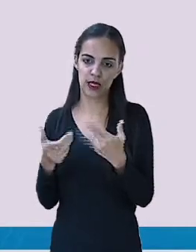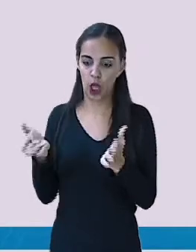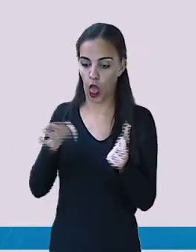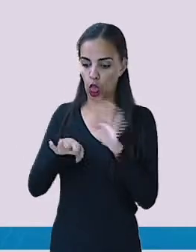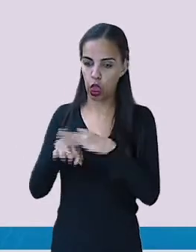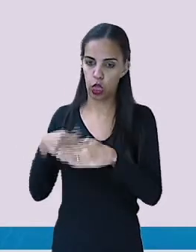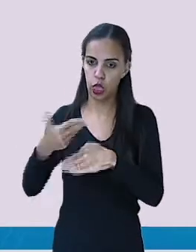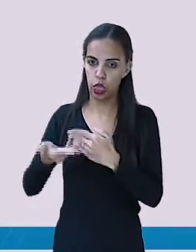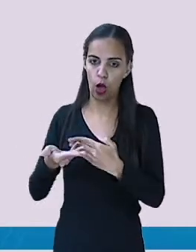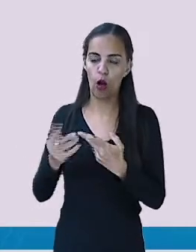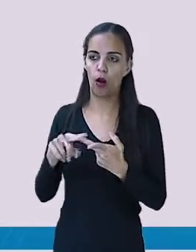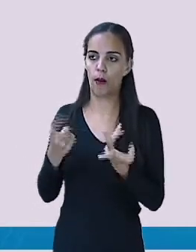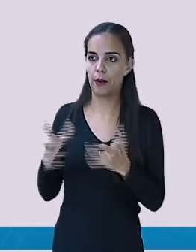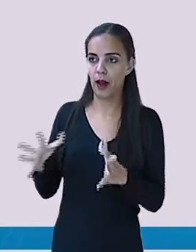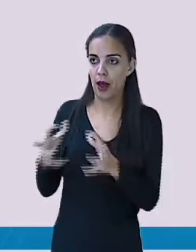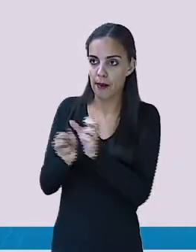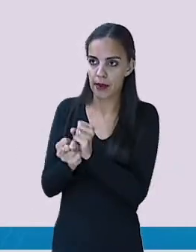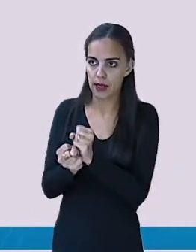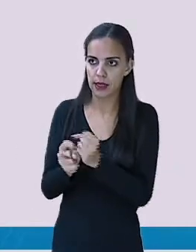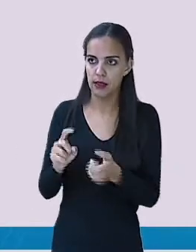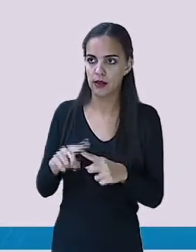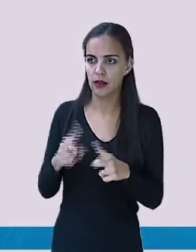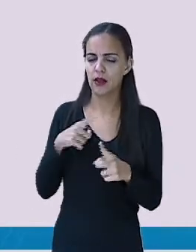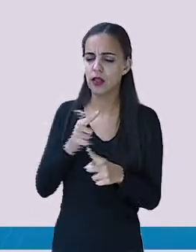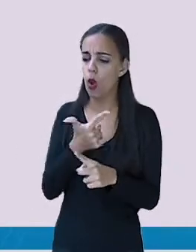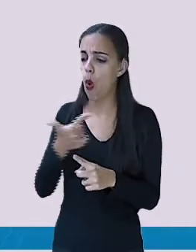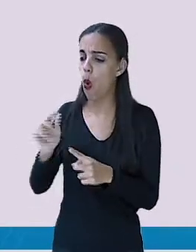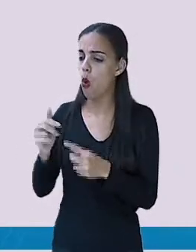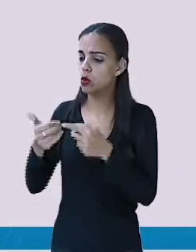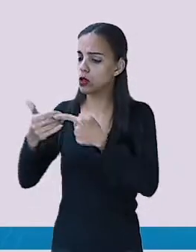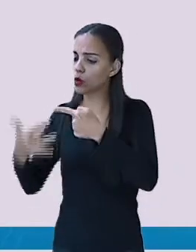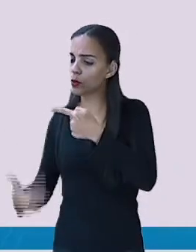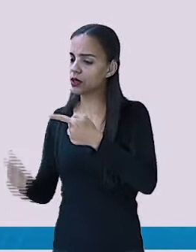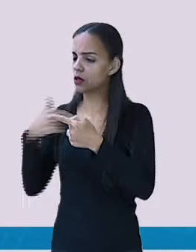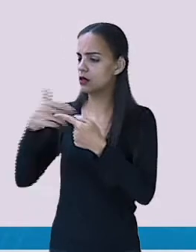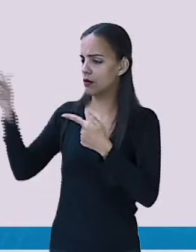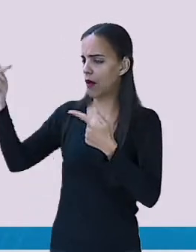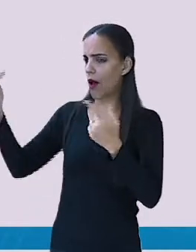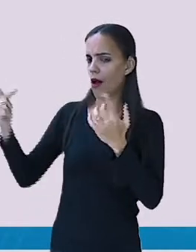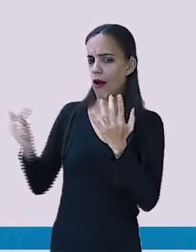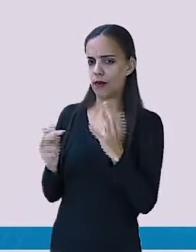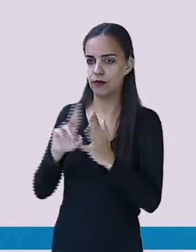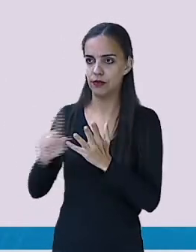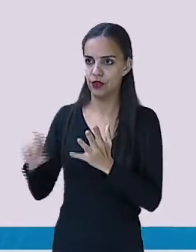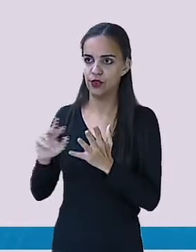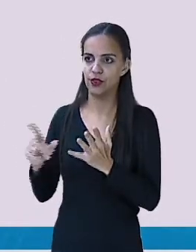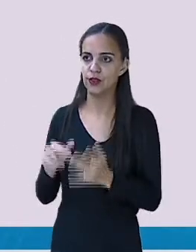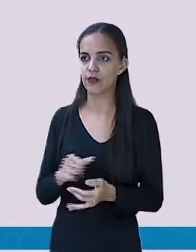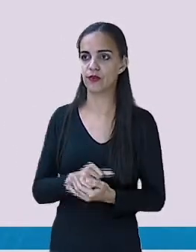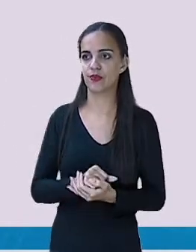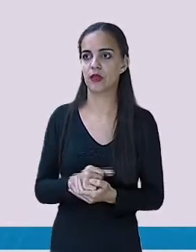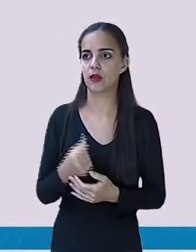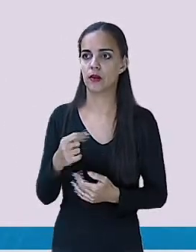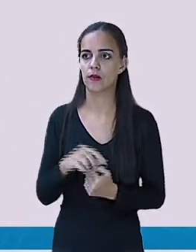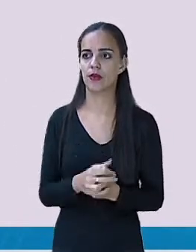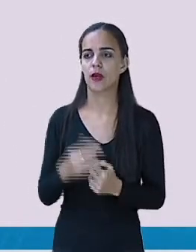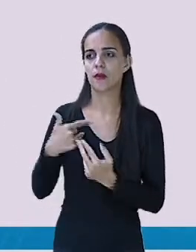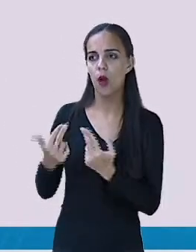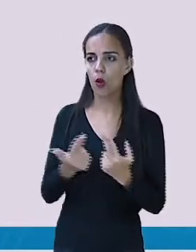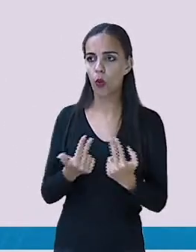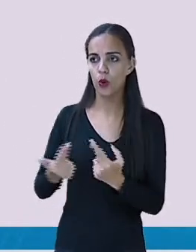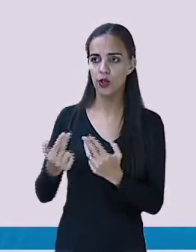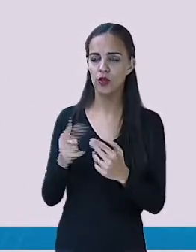substâncias são destruídas e novas substâncias são formadas e essas novas substâncias não